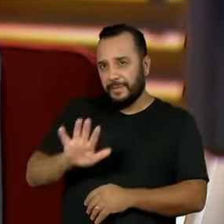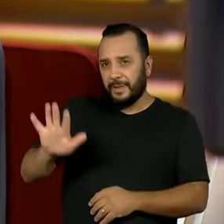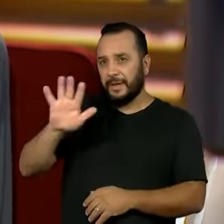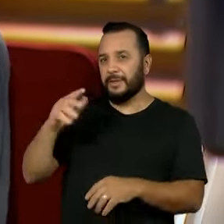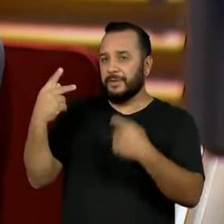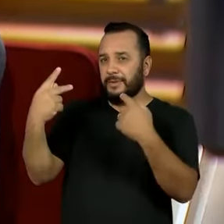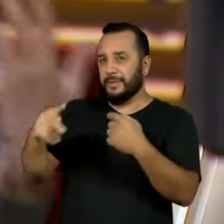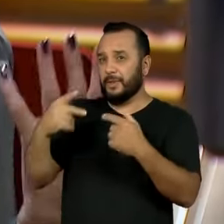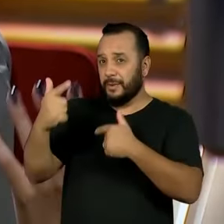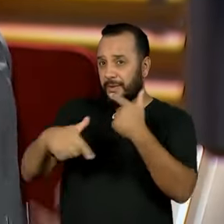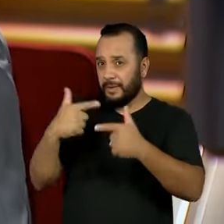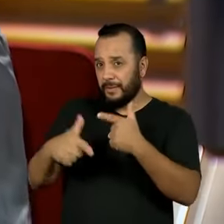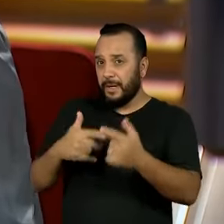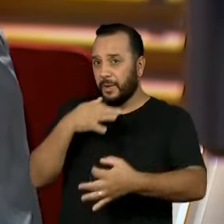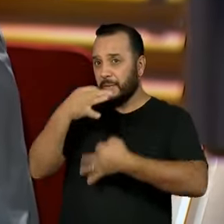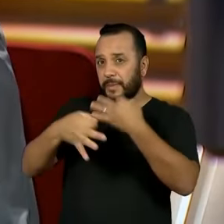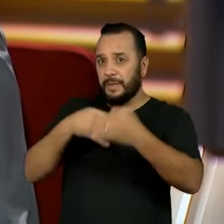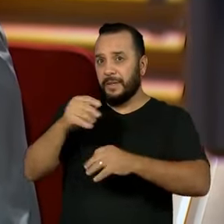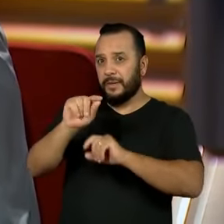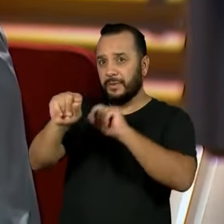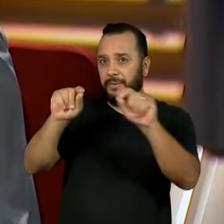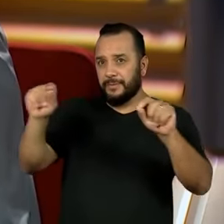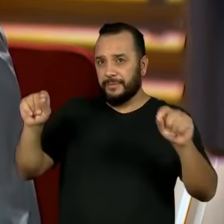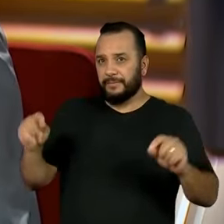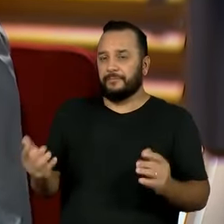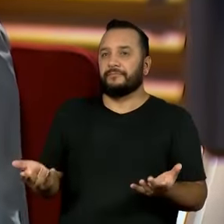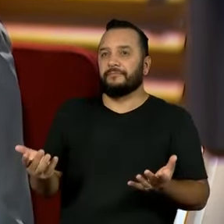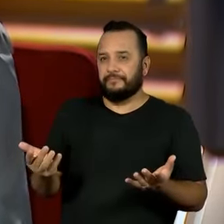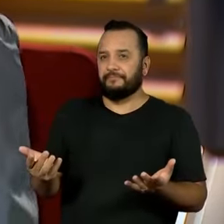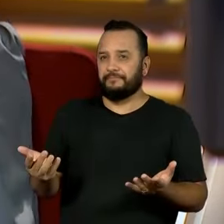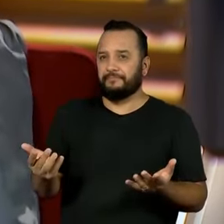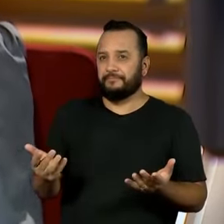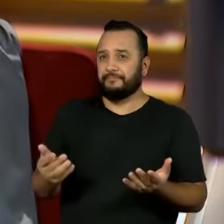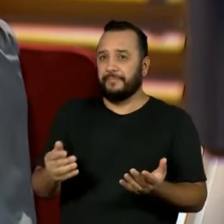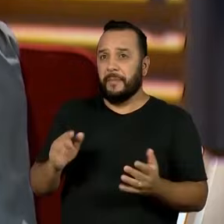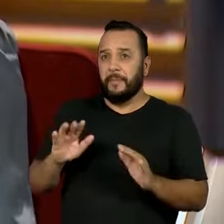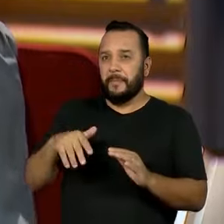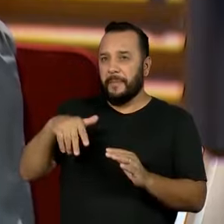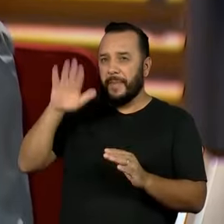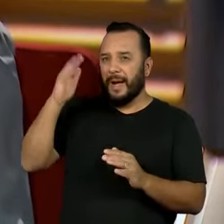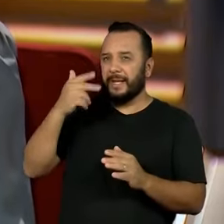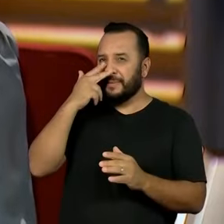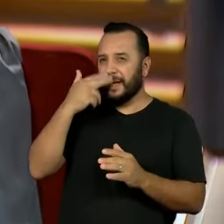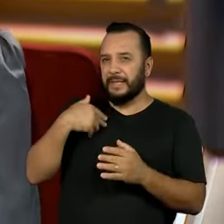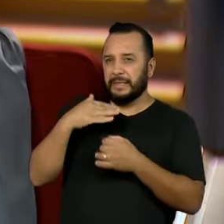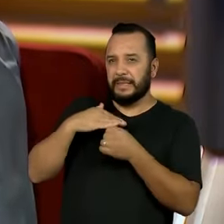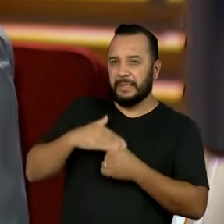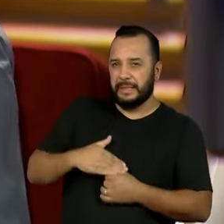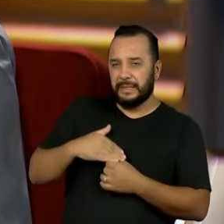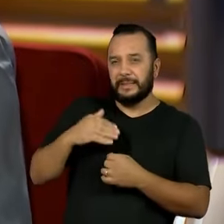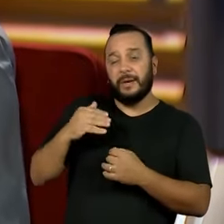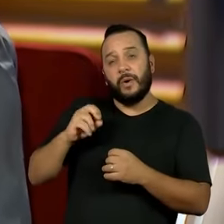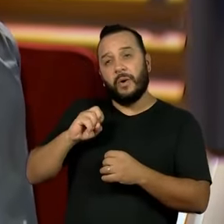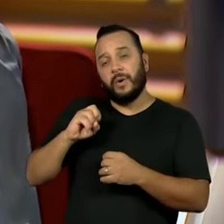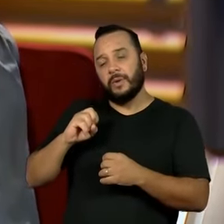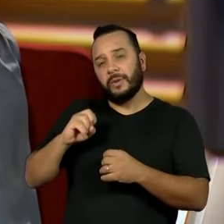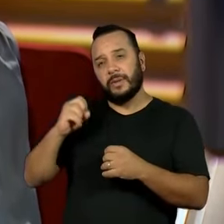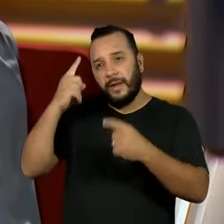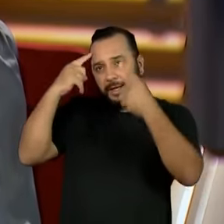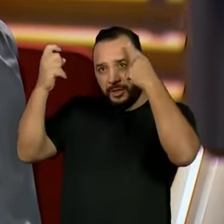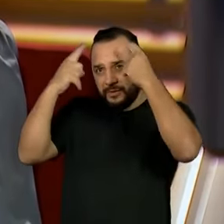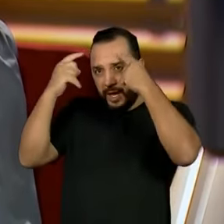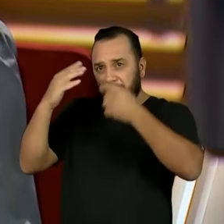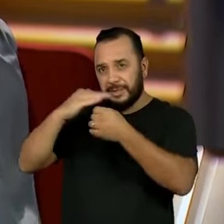trabalho a opinião dos outros eh ele mais inibe a criatividade do que ele deixa Florescer e ele